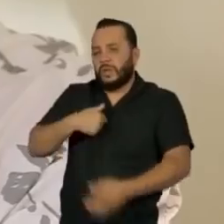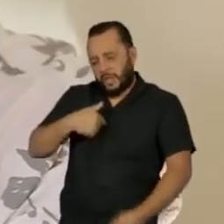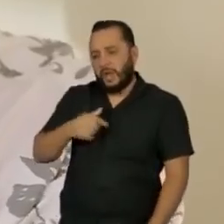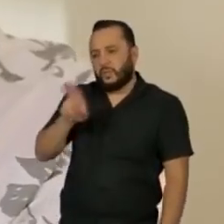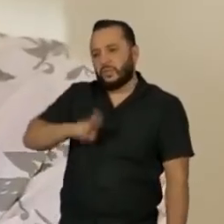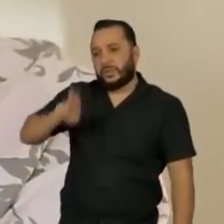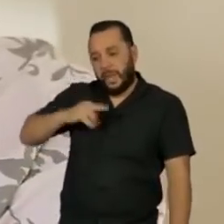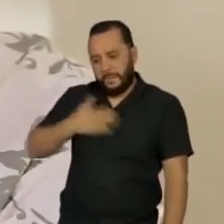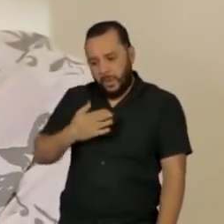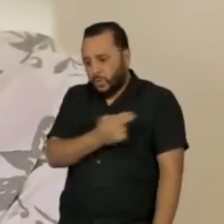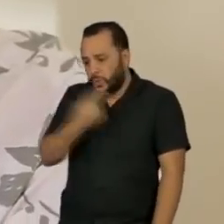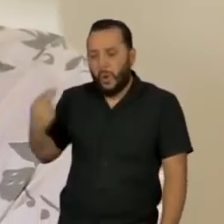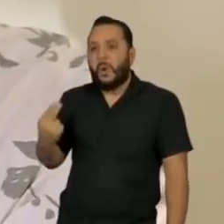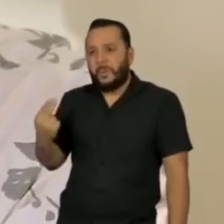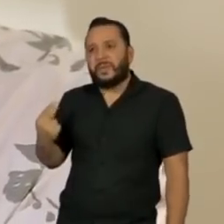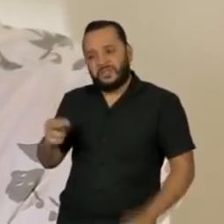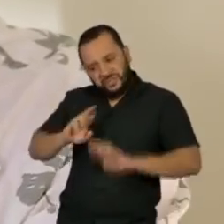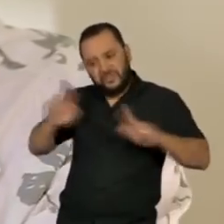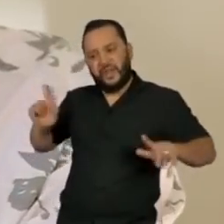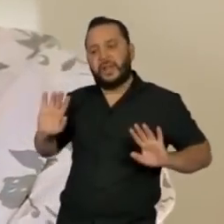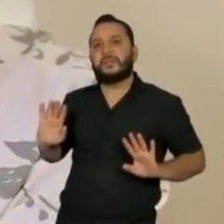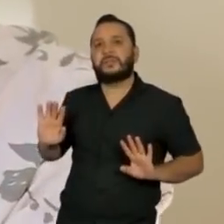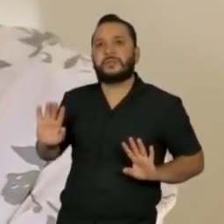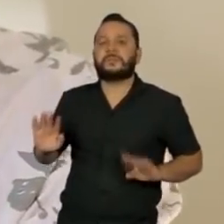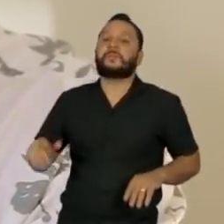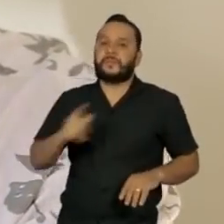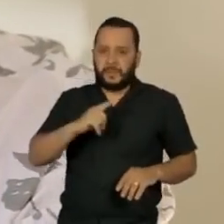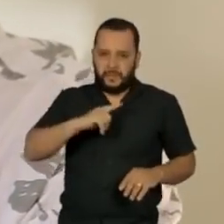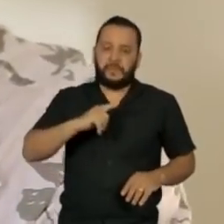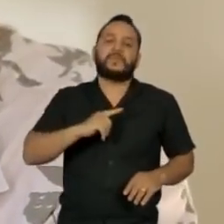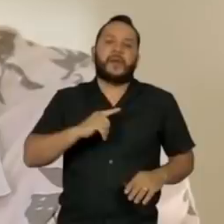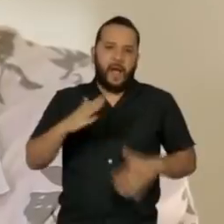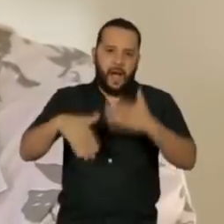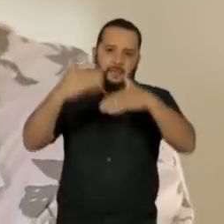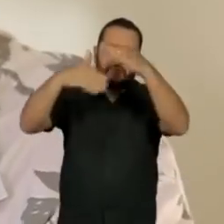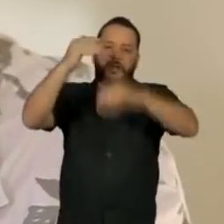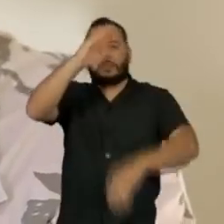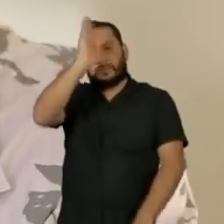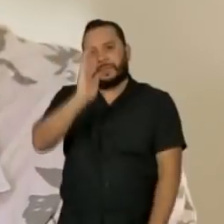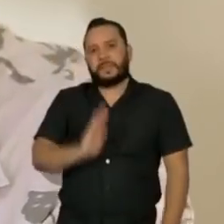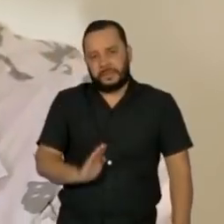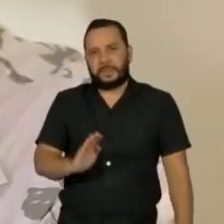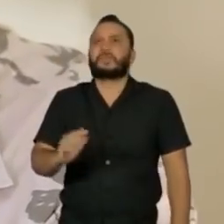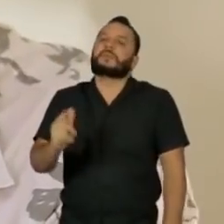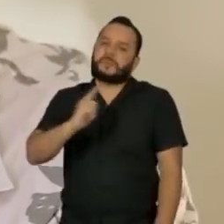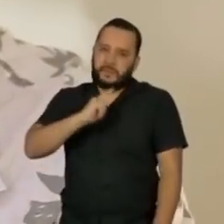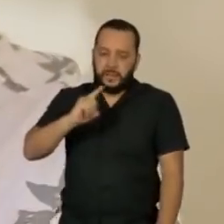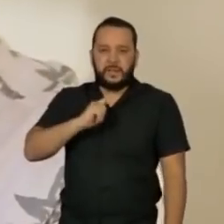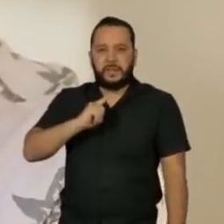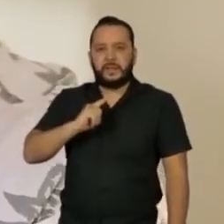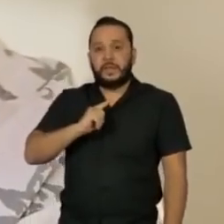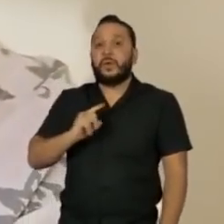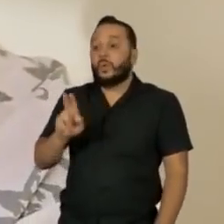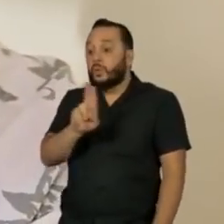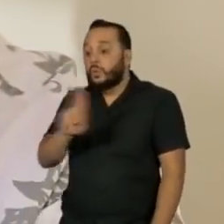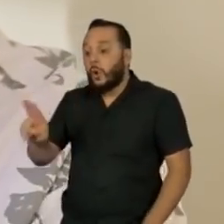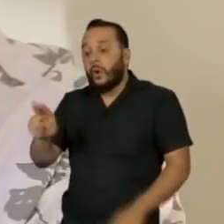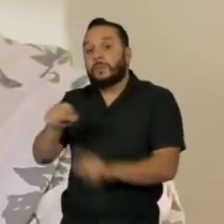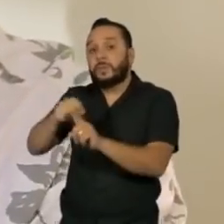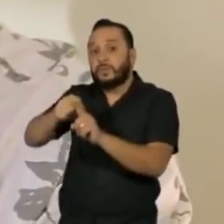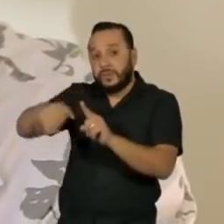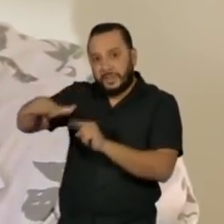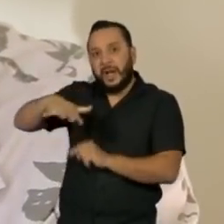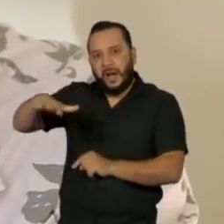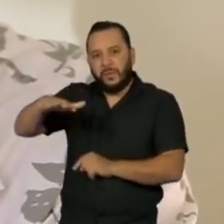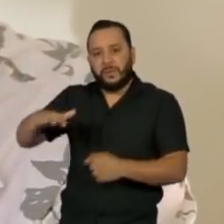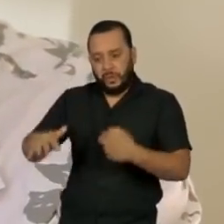social. Nós tivemos avanços no Brasil, né? A mudança, por exemplo, a retificação do nome social, que é um efeito muito